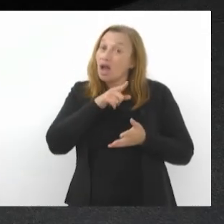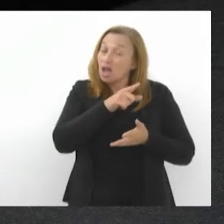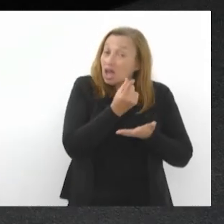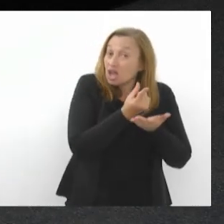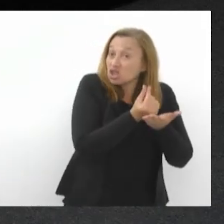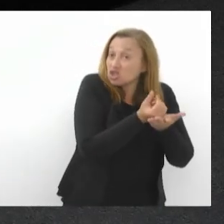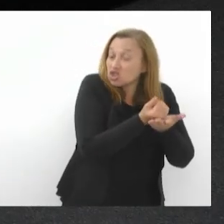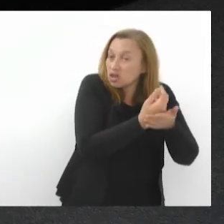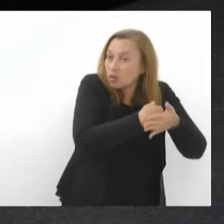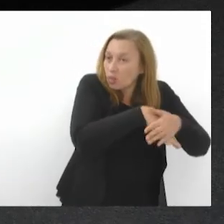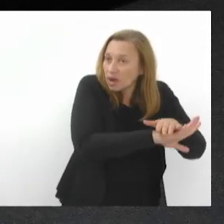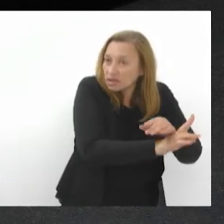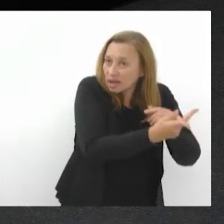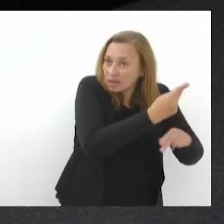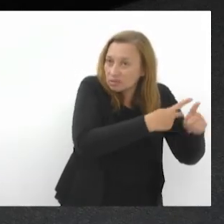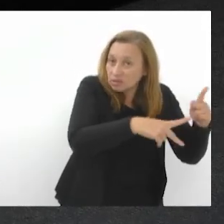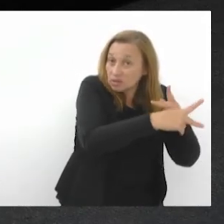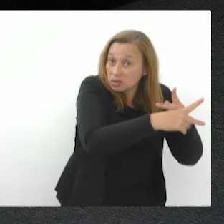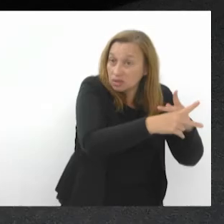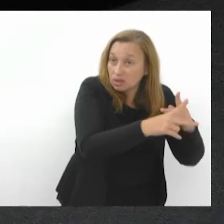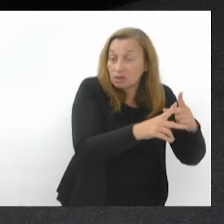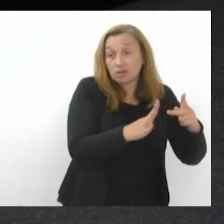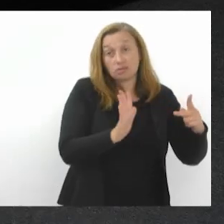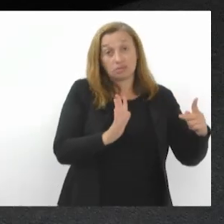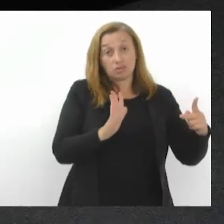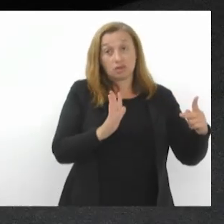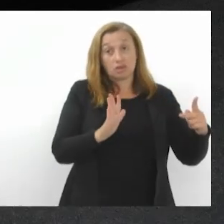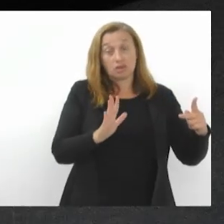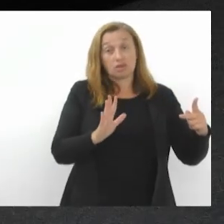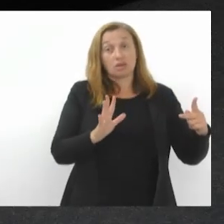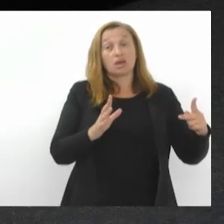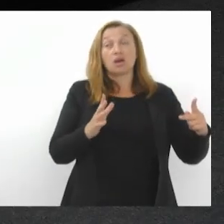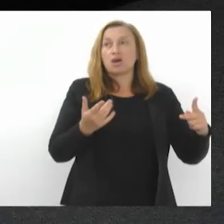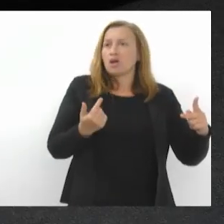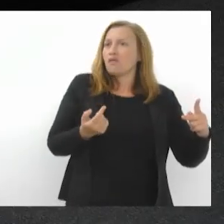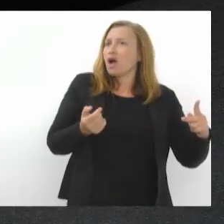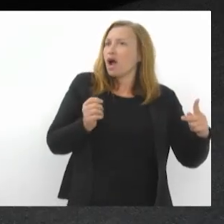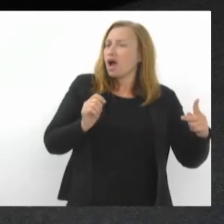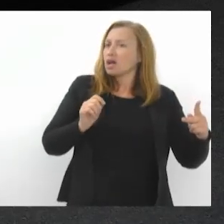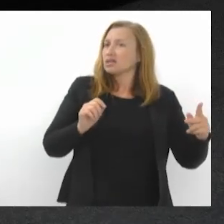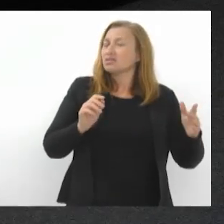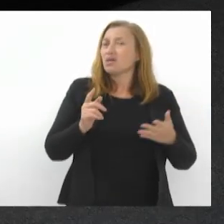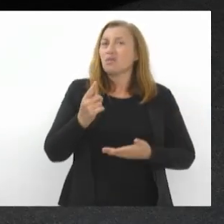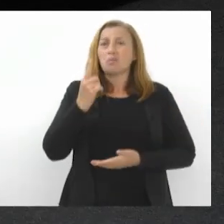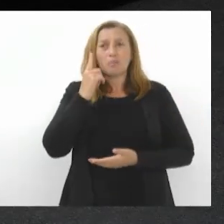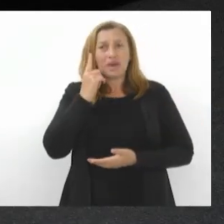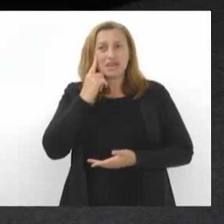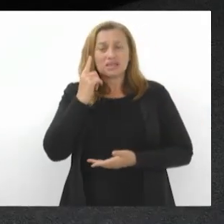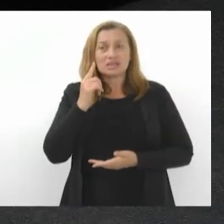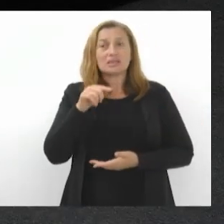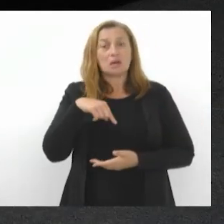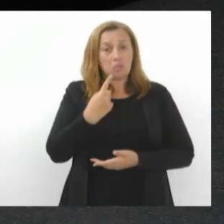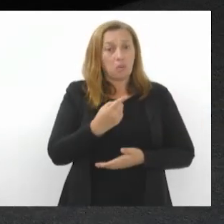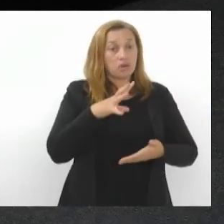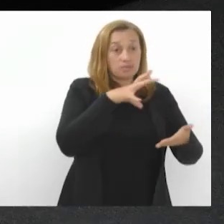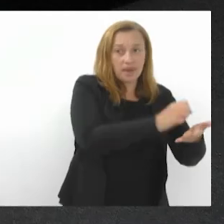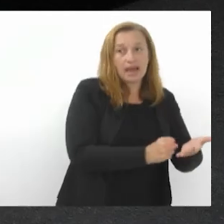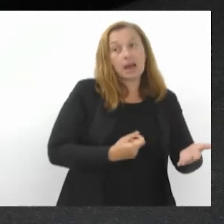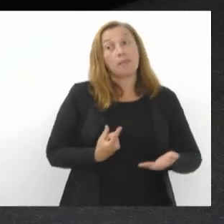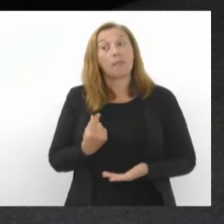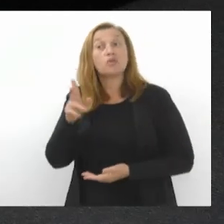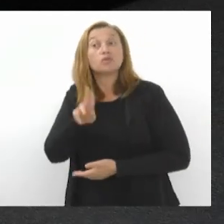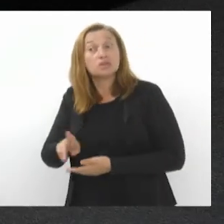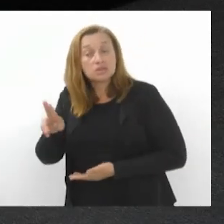que foi reservado, daqui a pouco já foi totalmente utilizado. Então, o nosso papel, no que se refere à